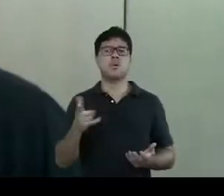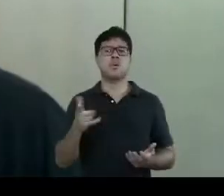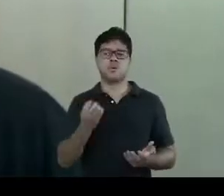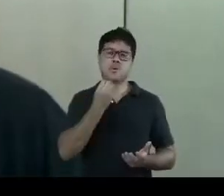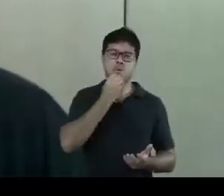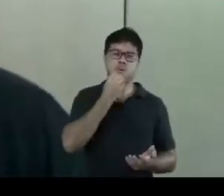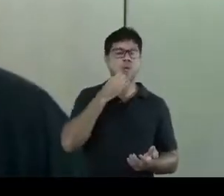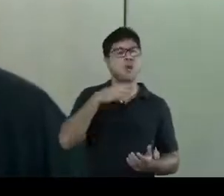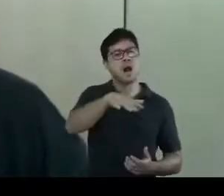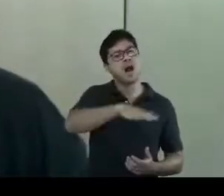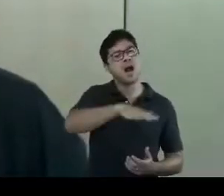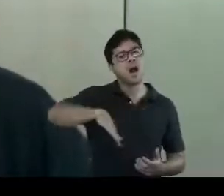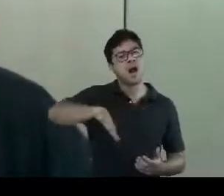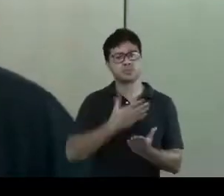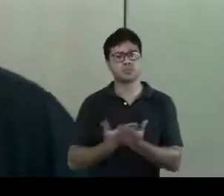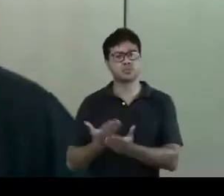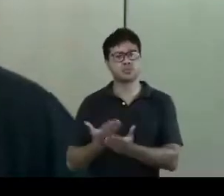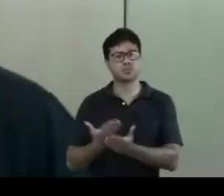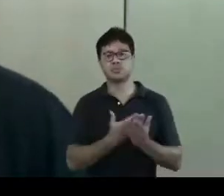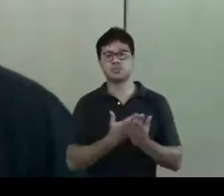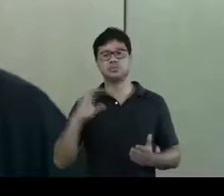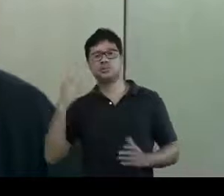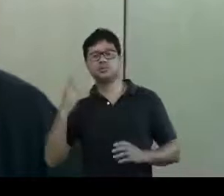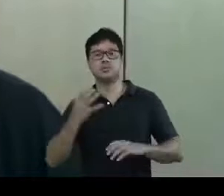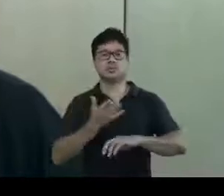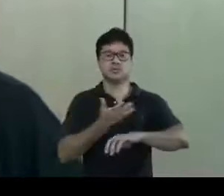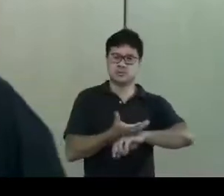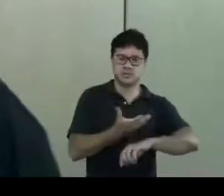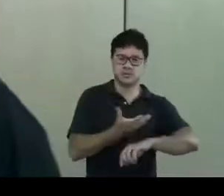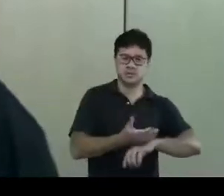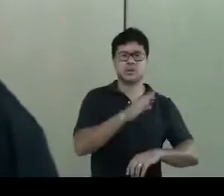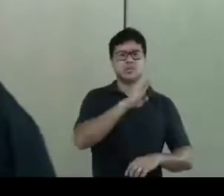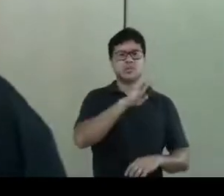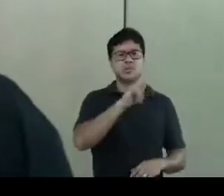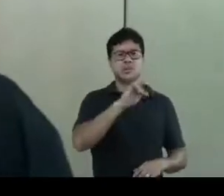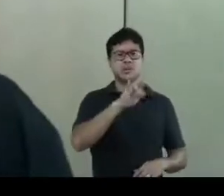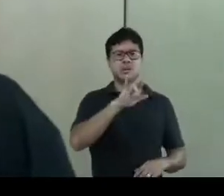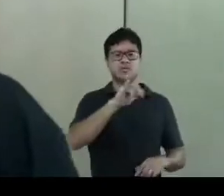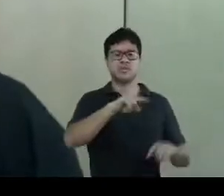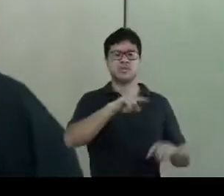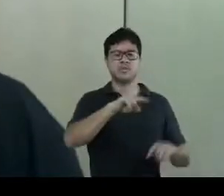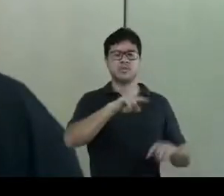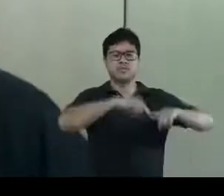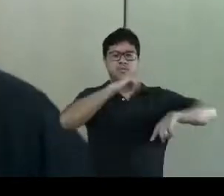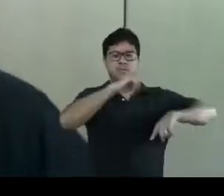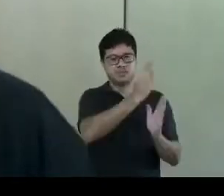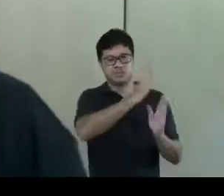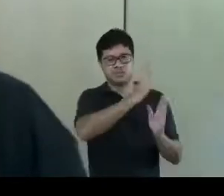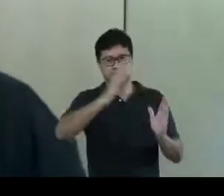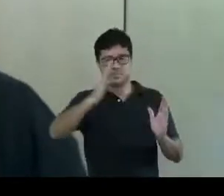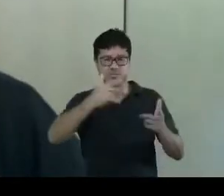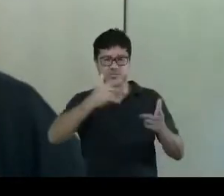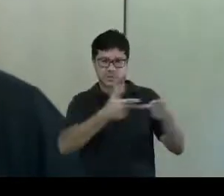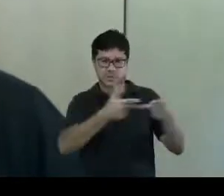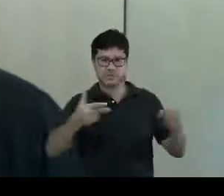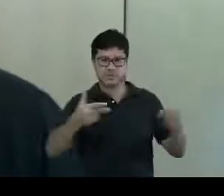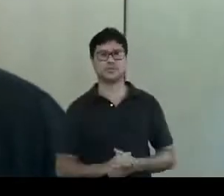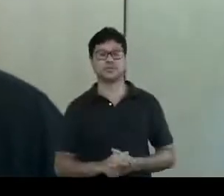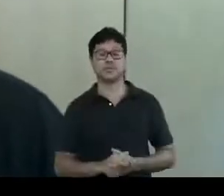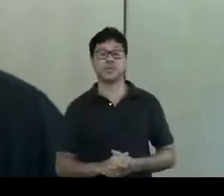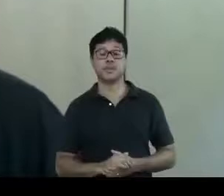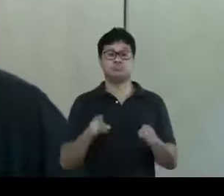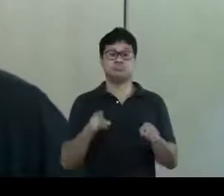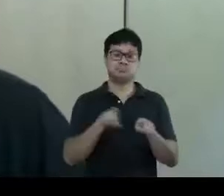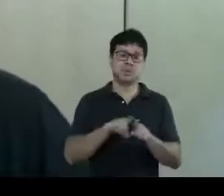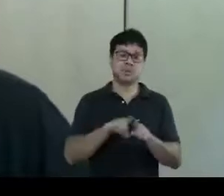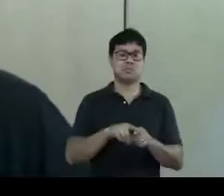obviamente, ao campo e à ciência e à disciplina da bibliografia material, mas, sobretudo, que pode